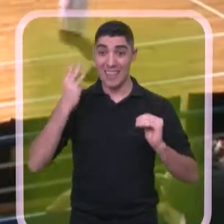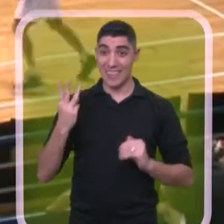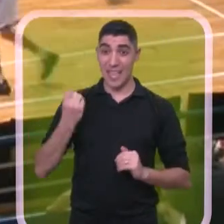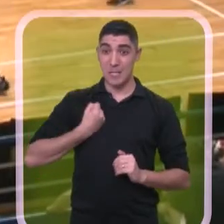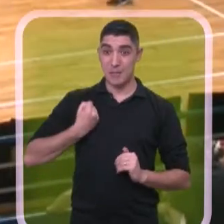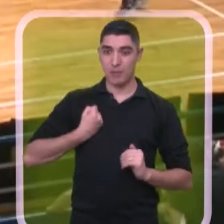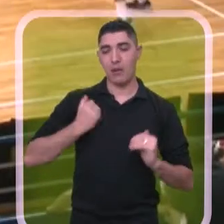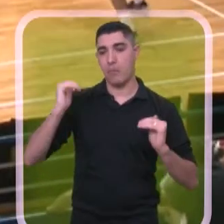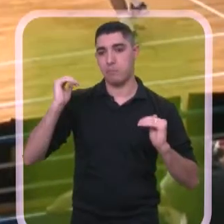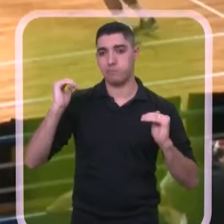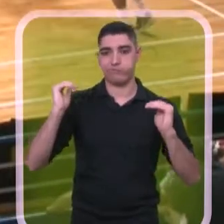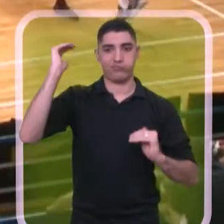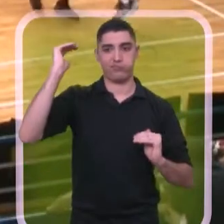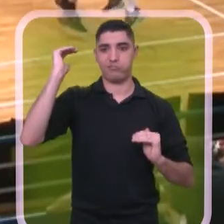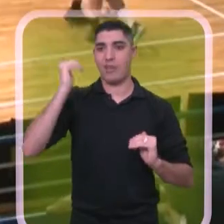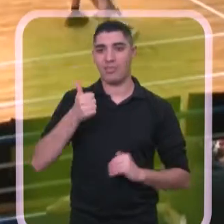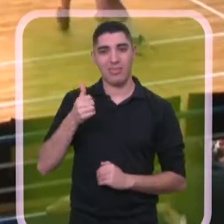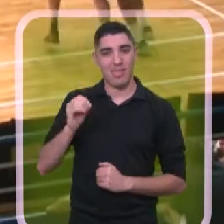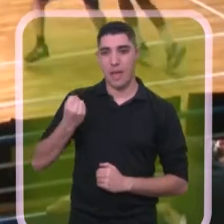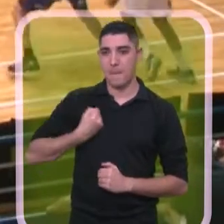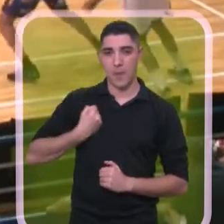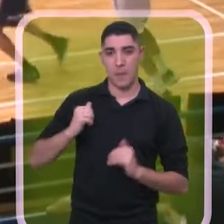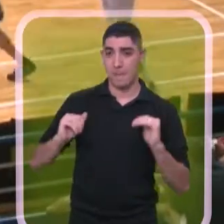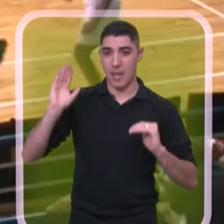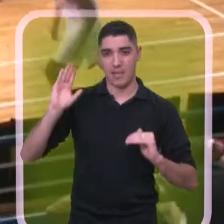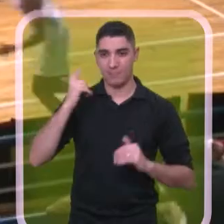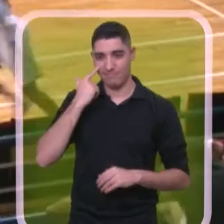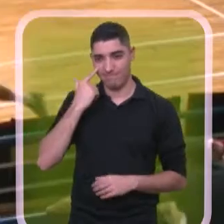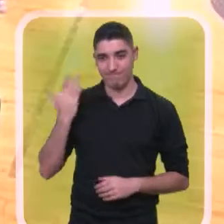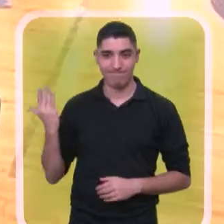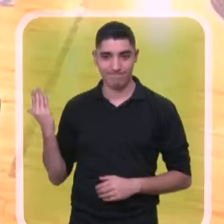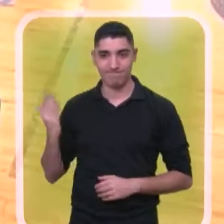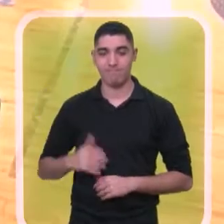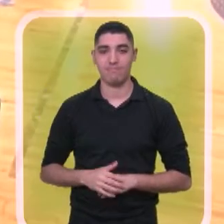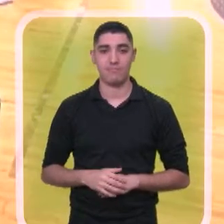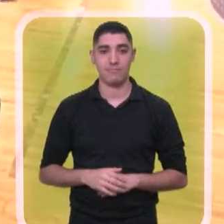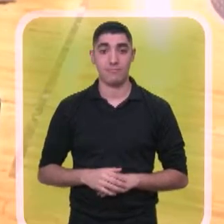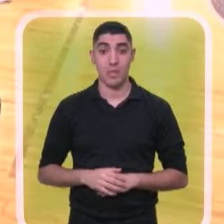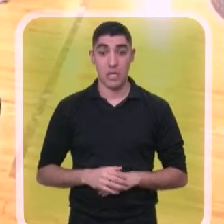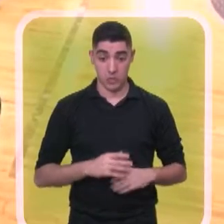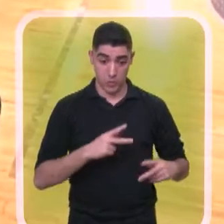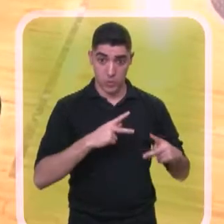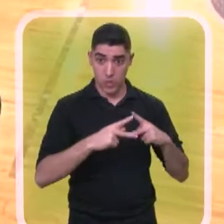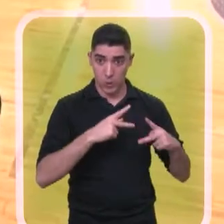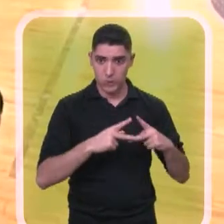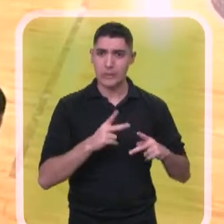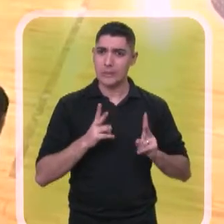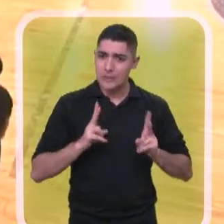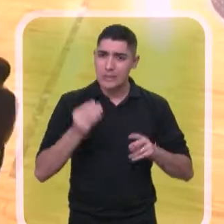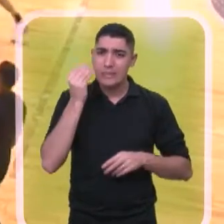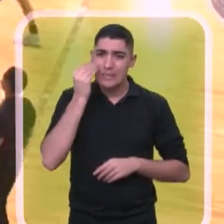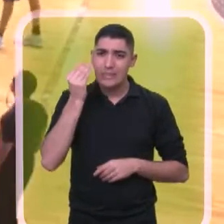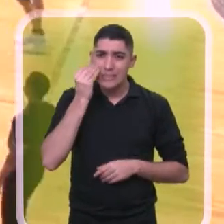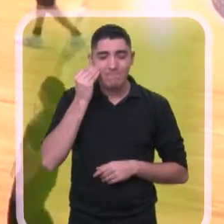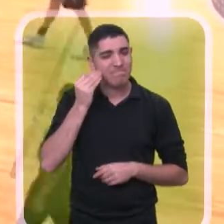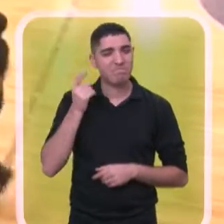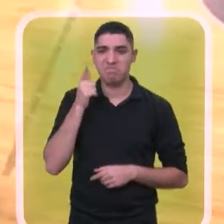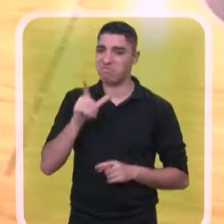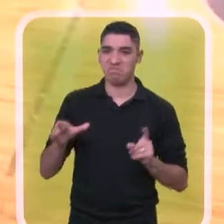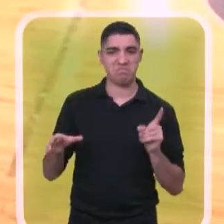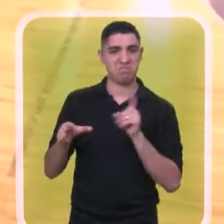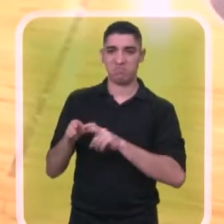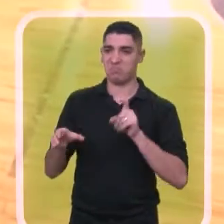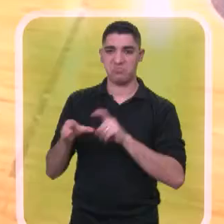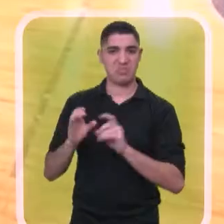logo pulou para 10 depois desse chute de Wesley Senna. O São José continuava irreconhecível em quadra,